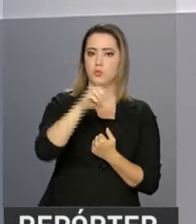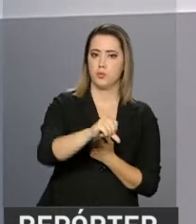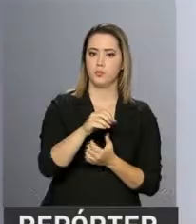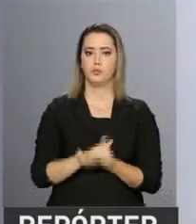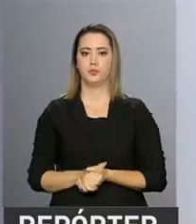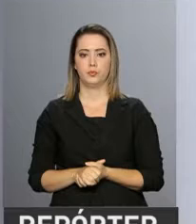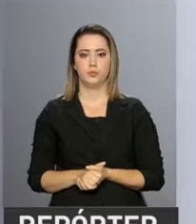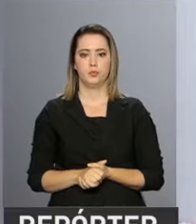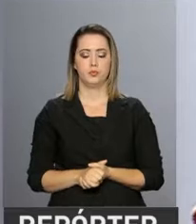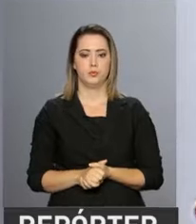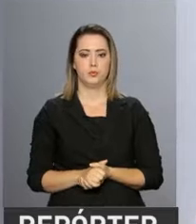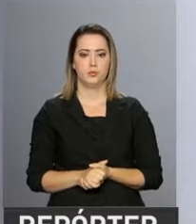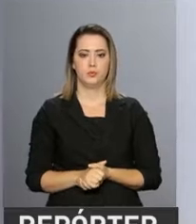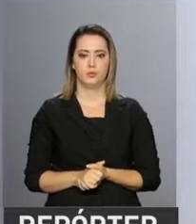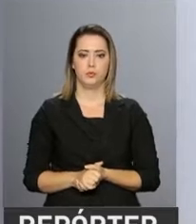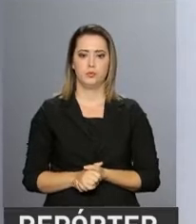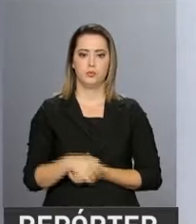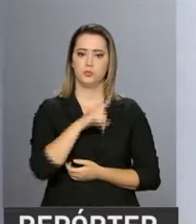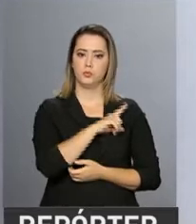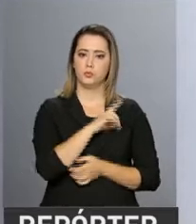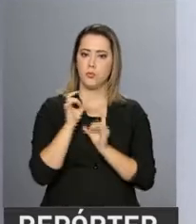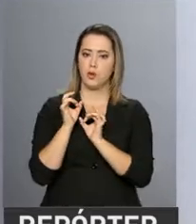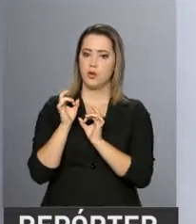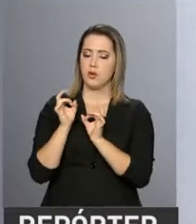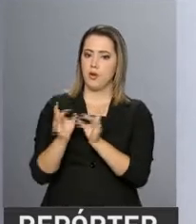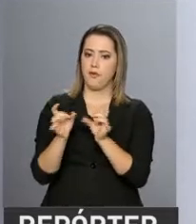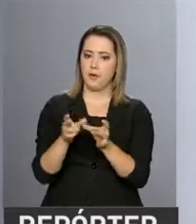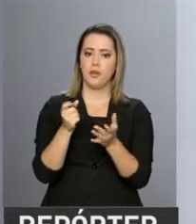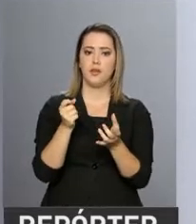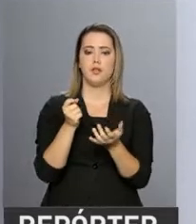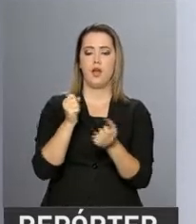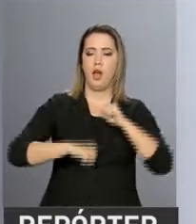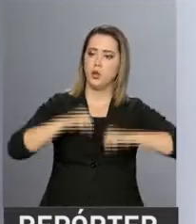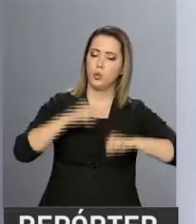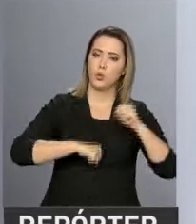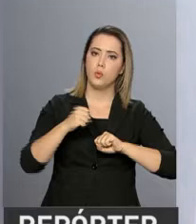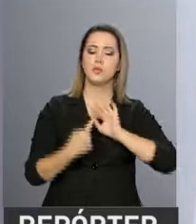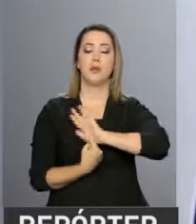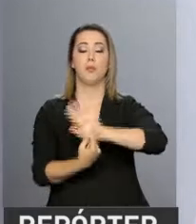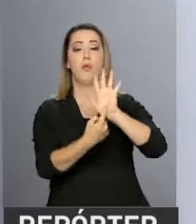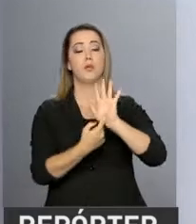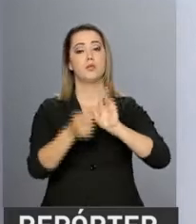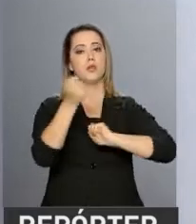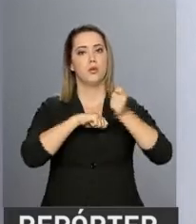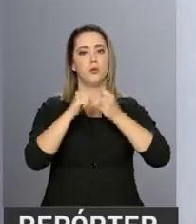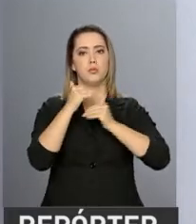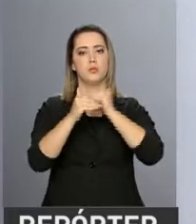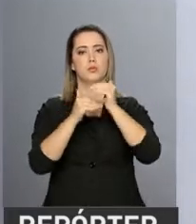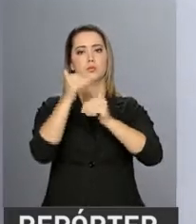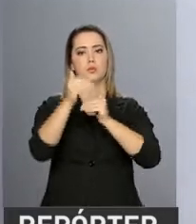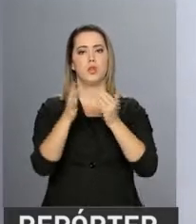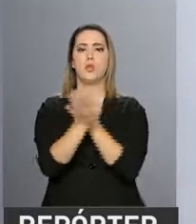2019. O comércio e a indústria, já foi dito aqui, dão sinais de grande recuperação. A economia voltou a crescer e